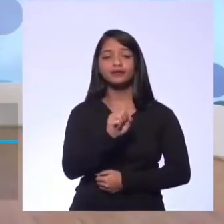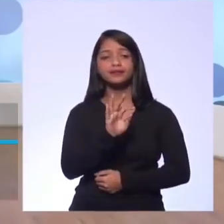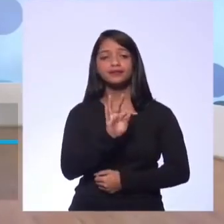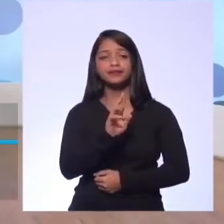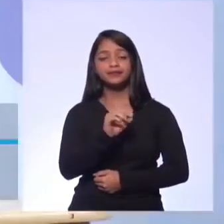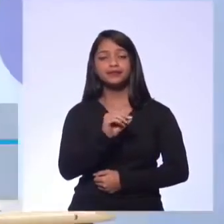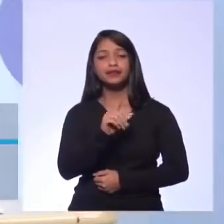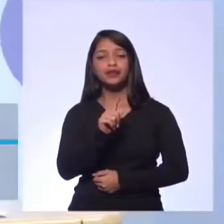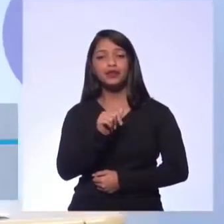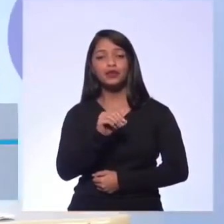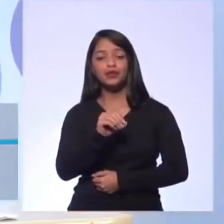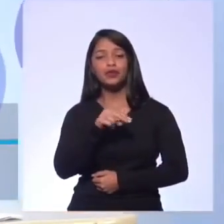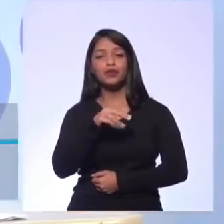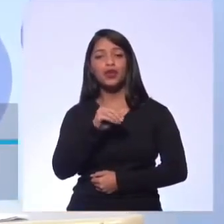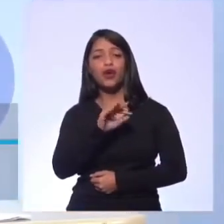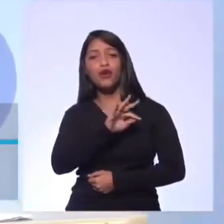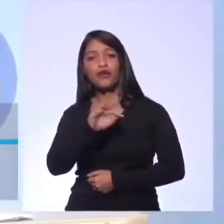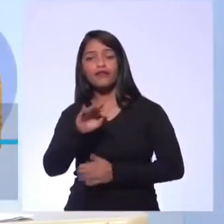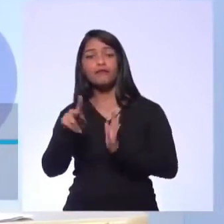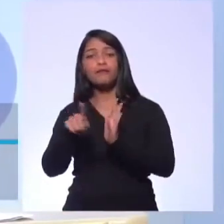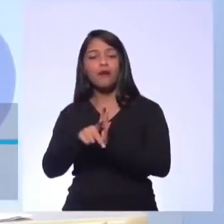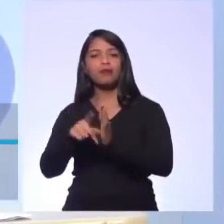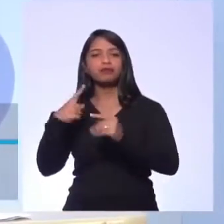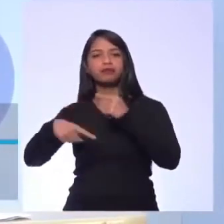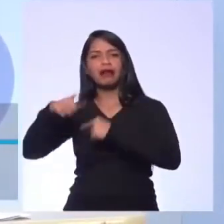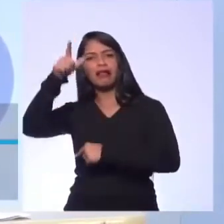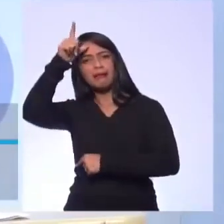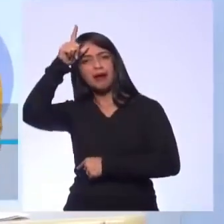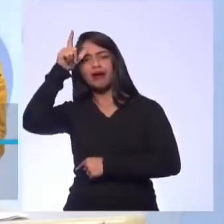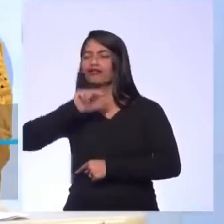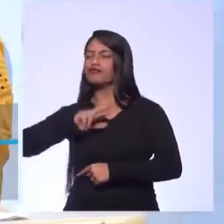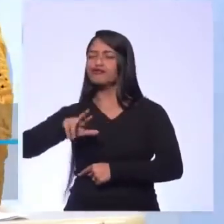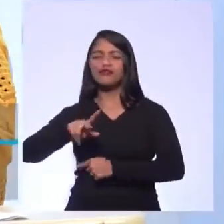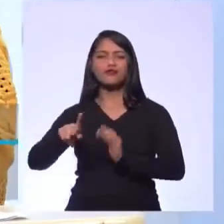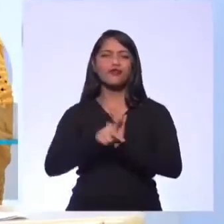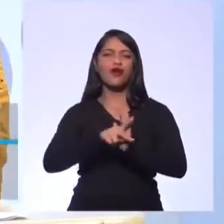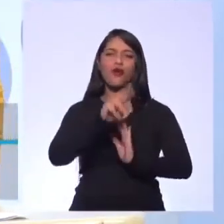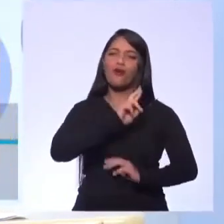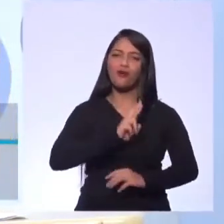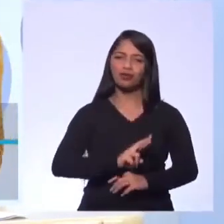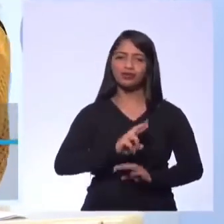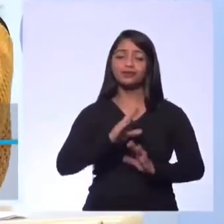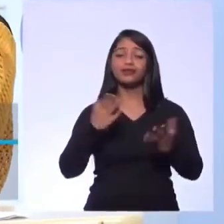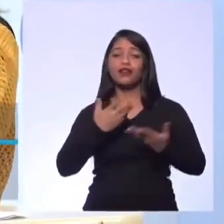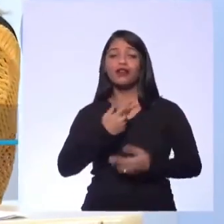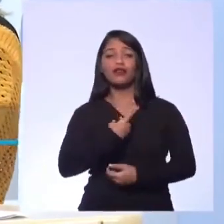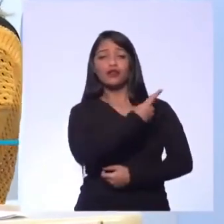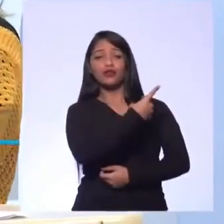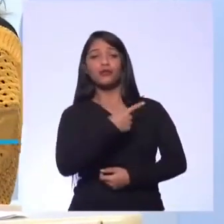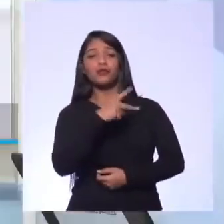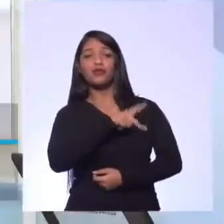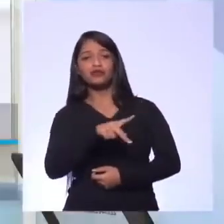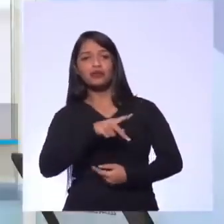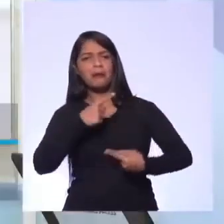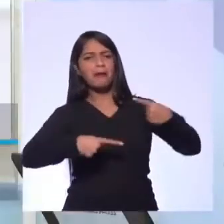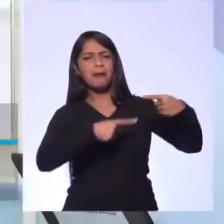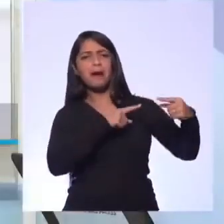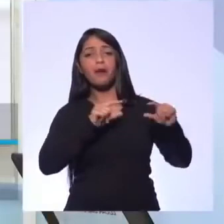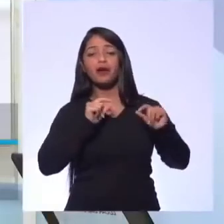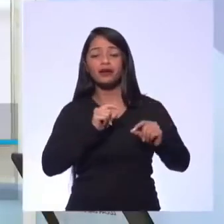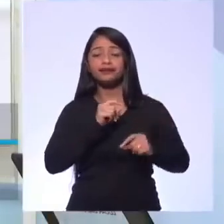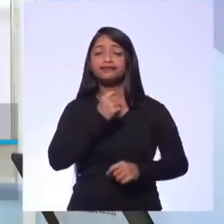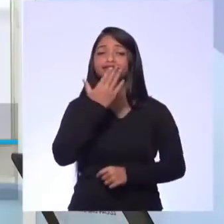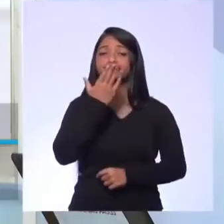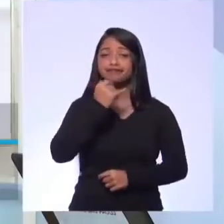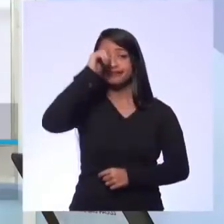que a feijoada não é brasileira. Mas Então, nós vamos pesquisar aqui, né? isso. Então, ó, vocês. Então, ó. Russia